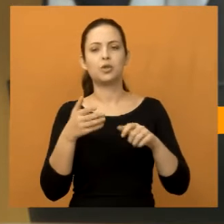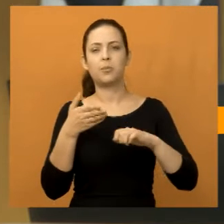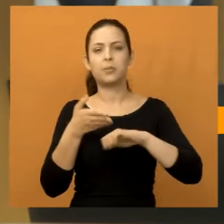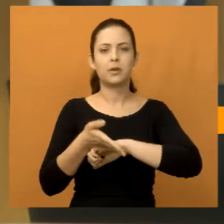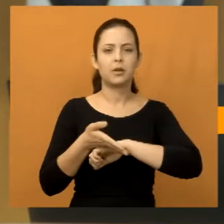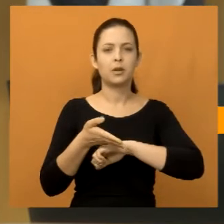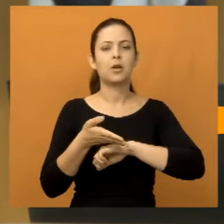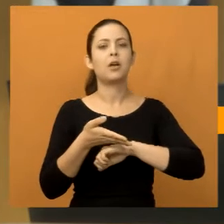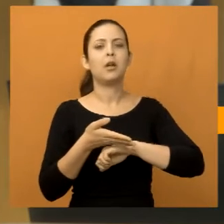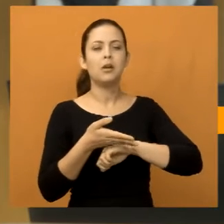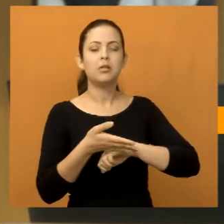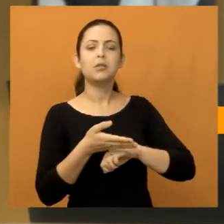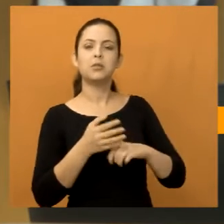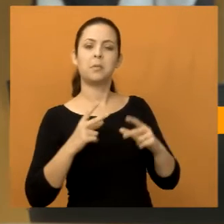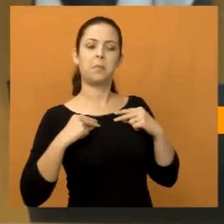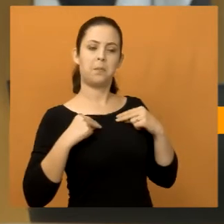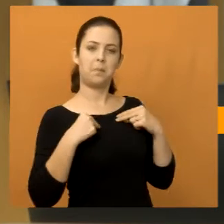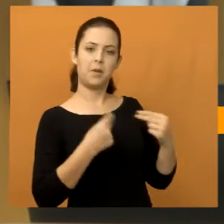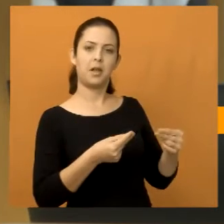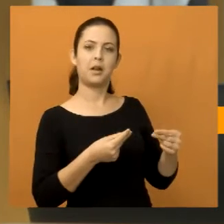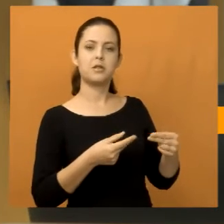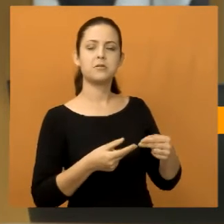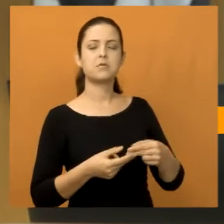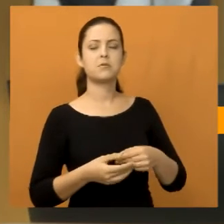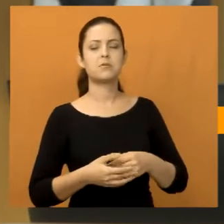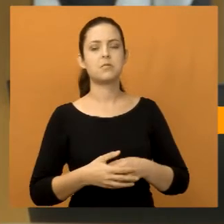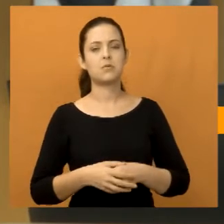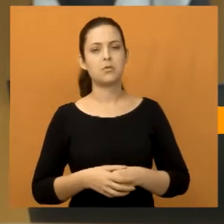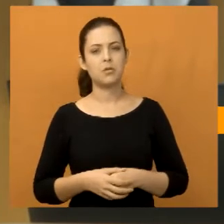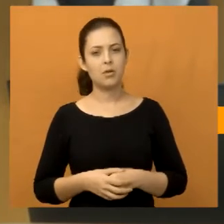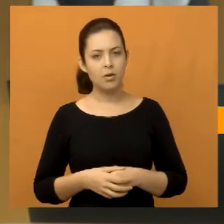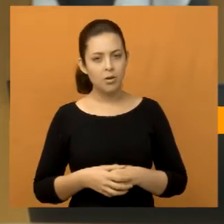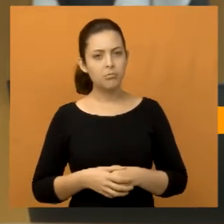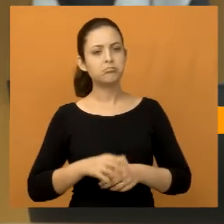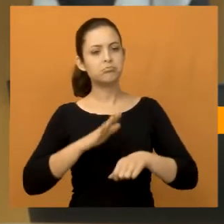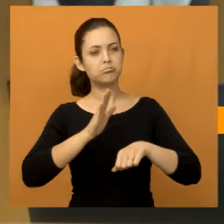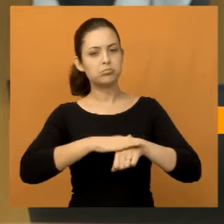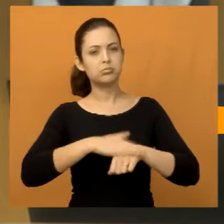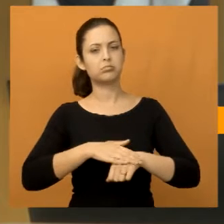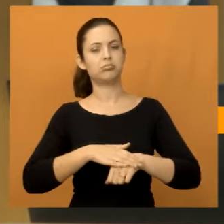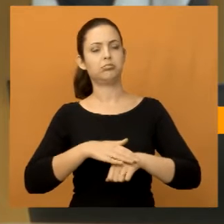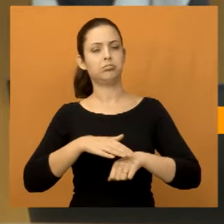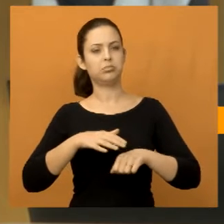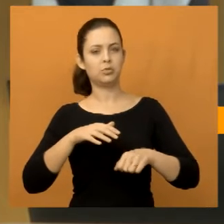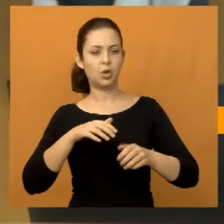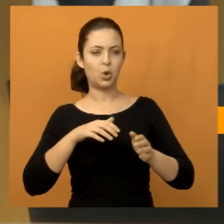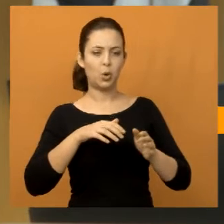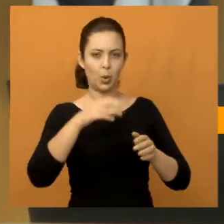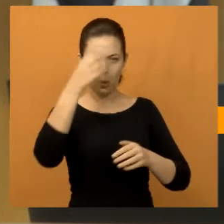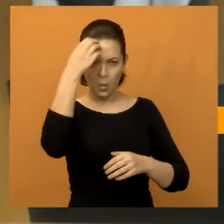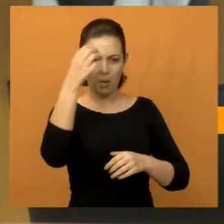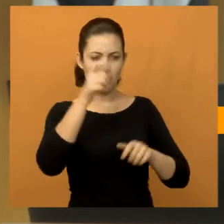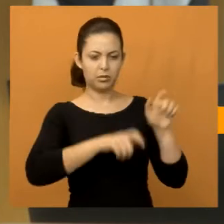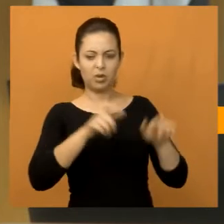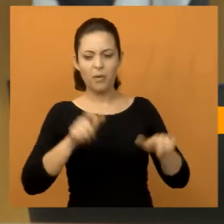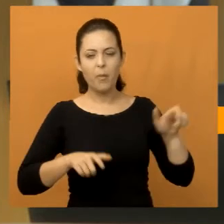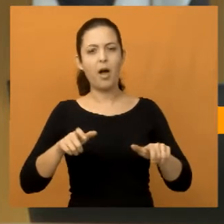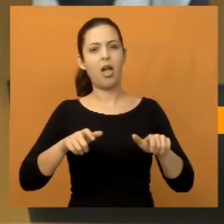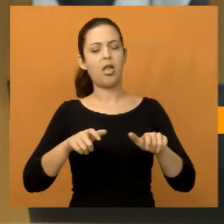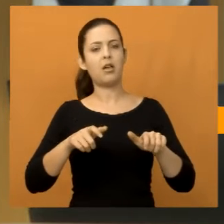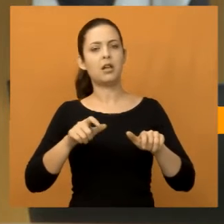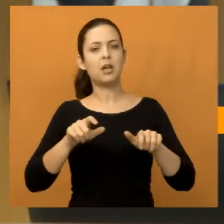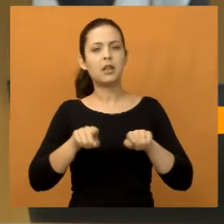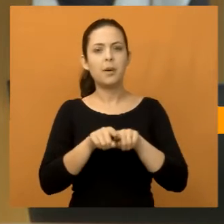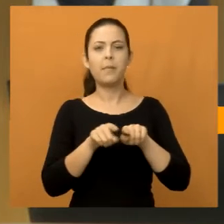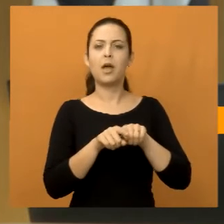onde realmente eles deveriam estar, né? Então, que seja feito isso, seja punido os culpados e que seja